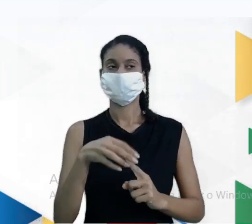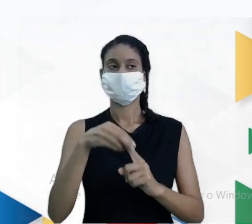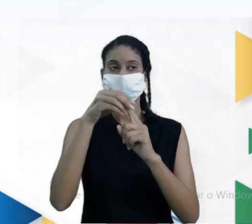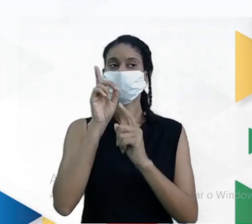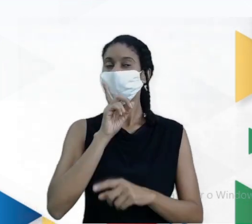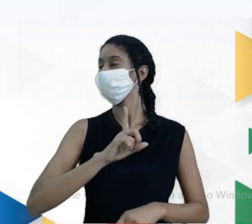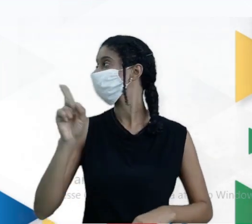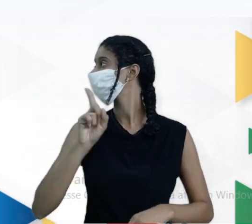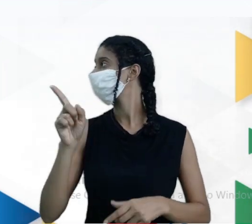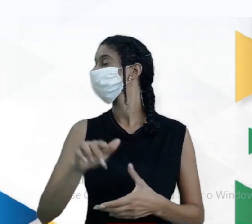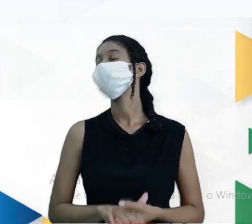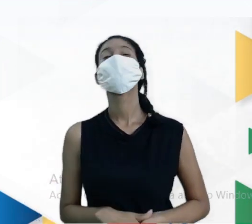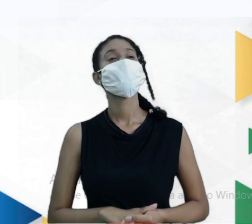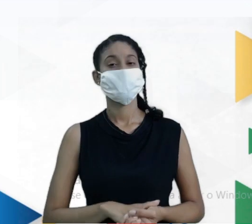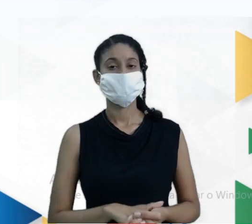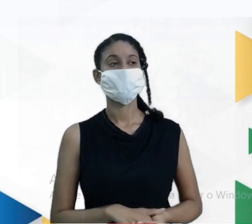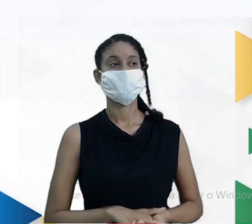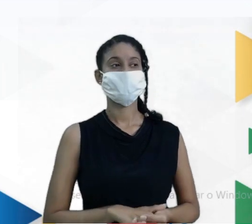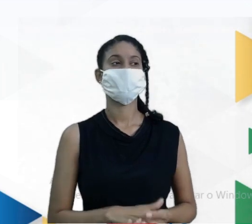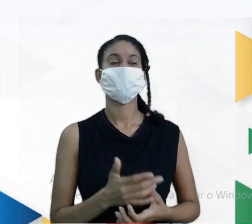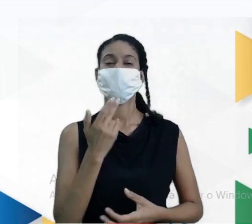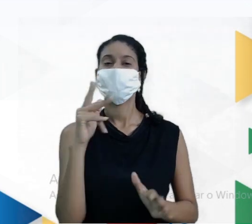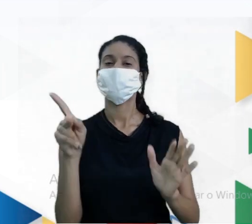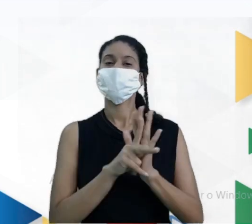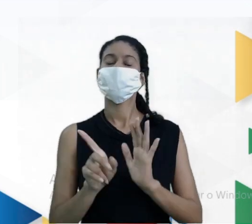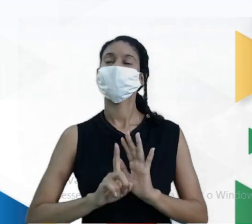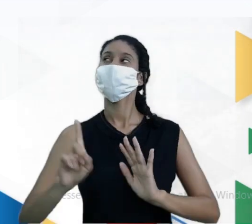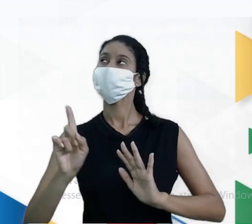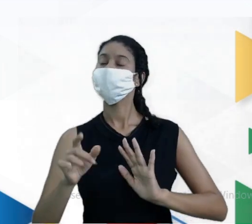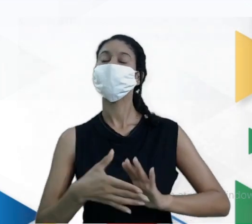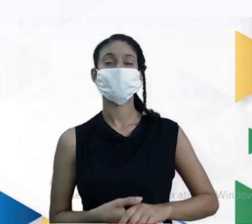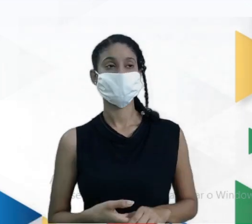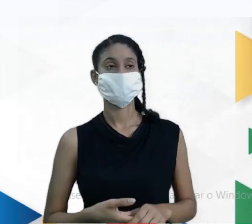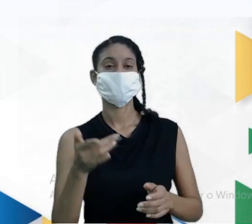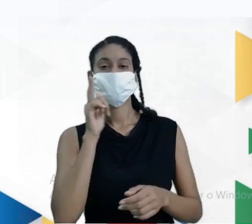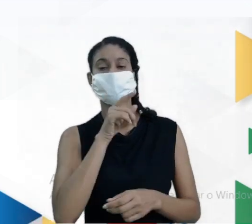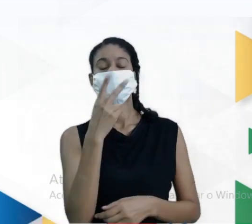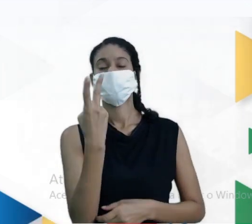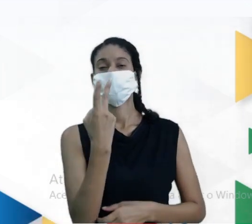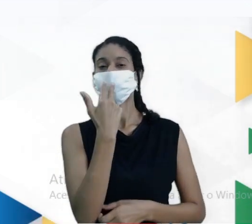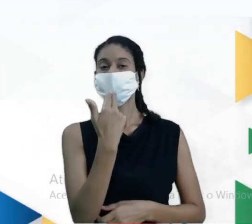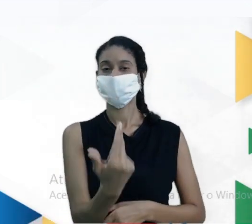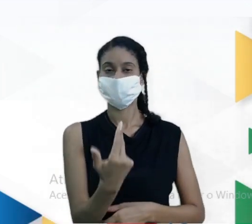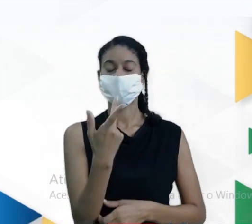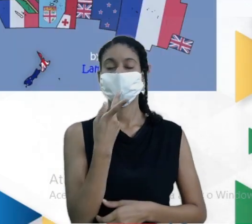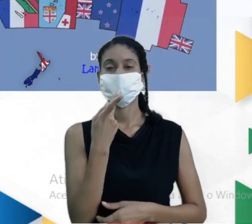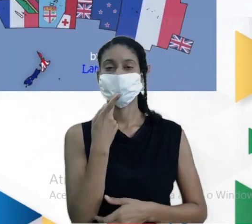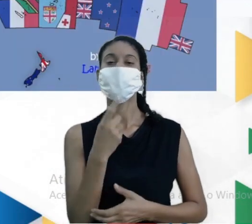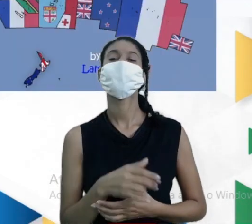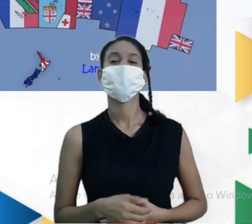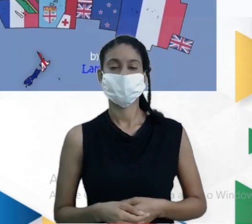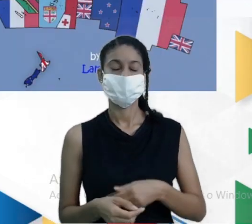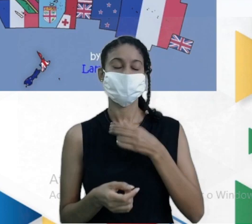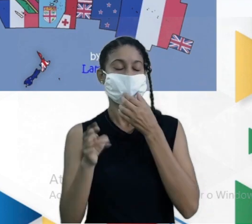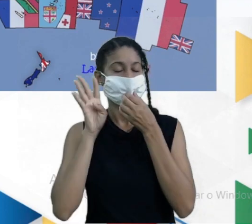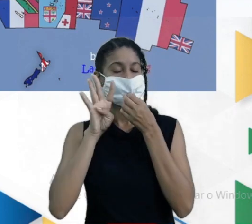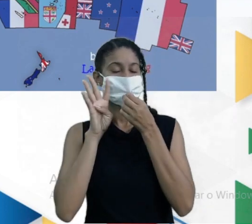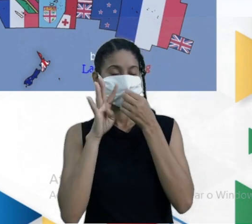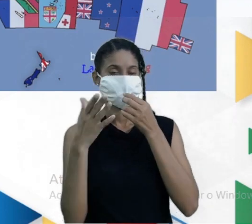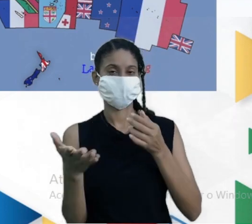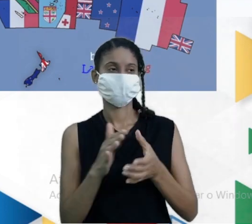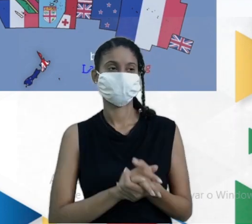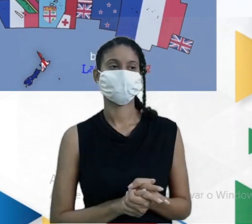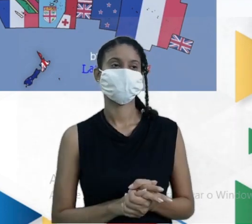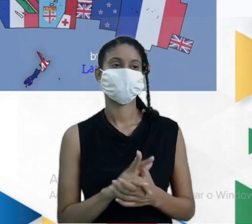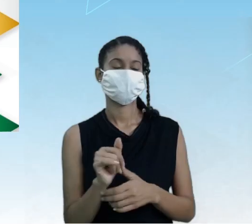né? O Afrikaner, que é o africano. Então, eles conseguem falar 2 idiomas. Vê que legal. Então, a gente